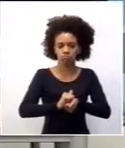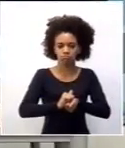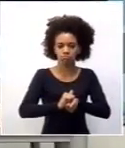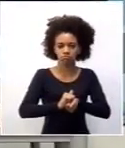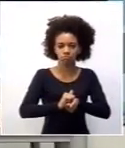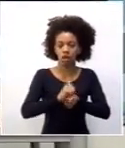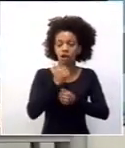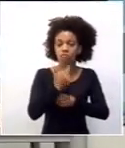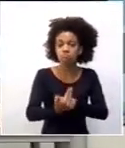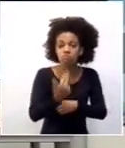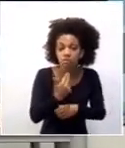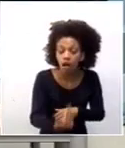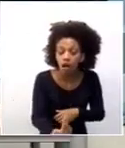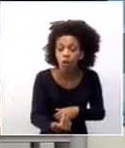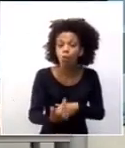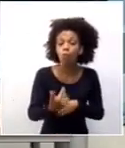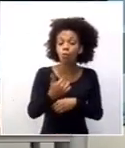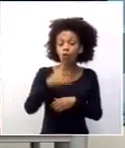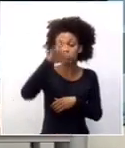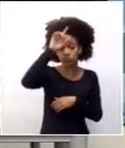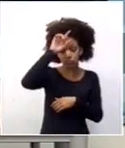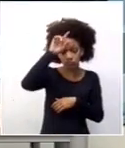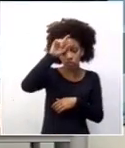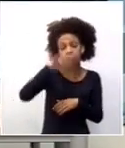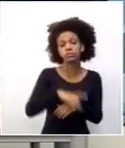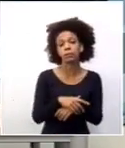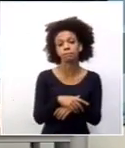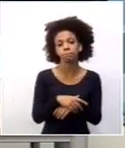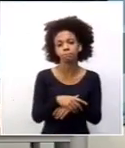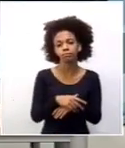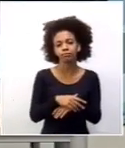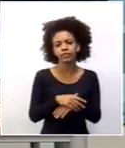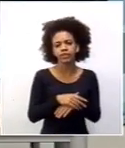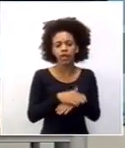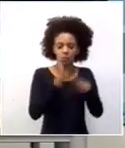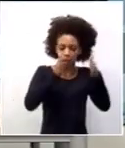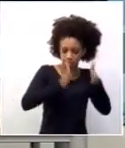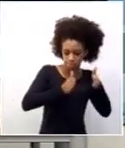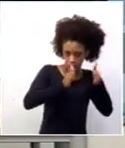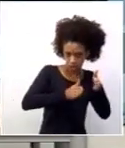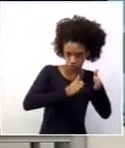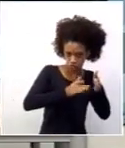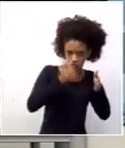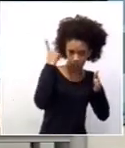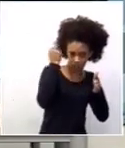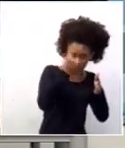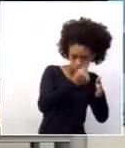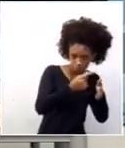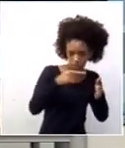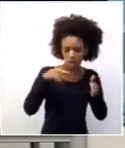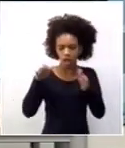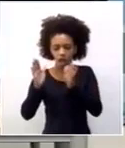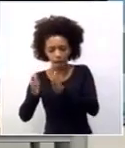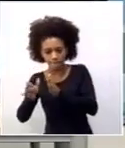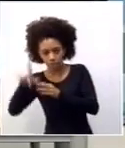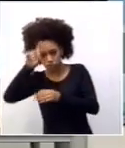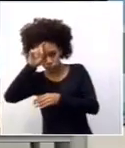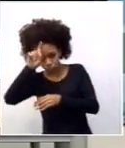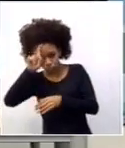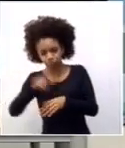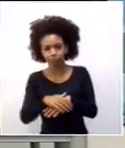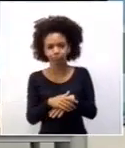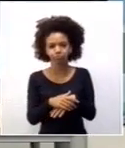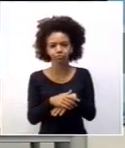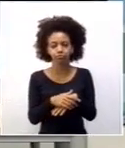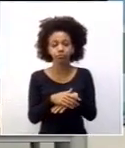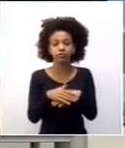essa escrita egípcia, porque a gente tem a parte escrita em grego, então a gente consegue levar o significado a esses outros